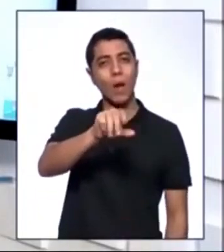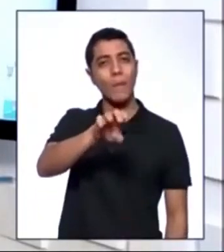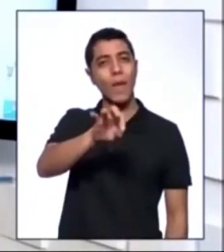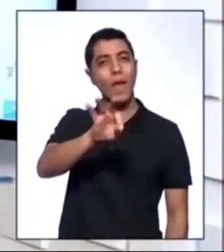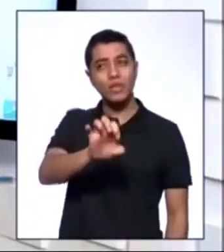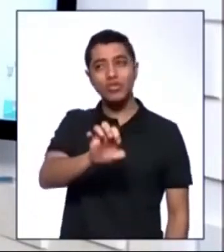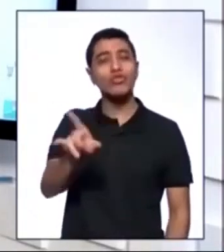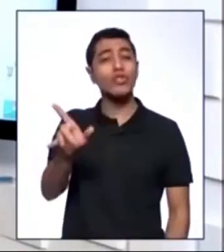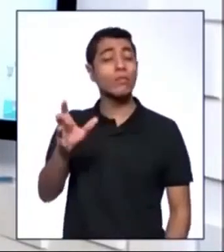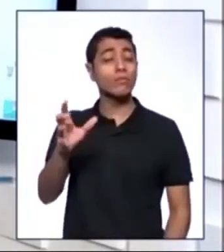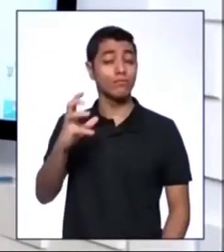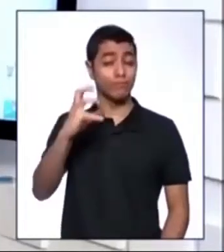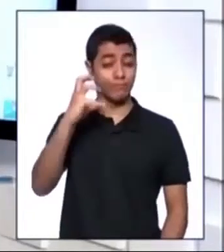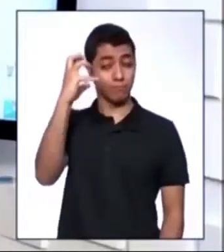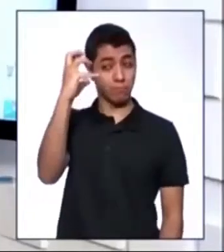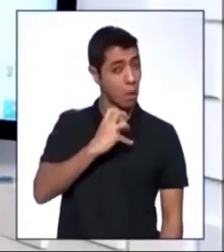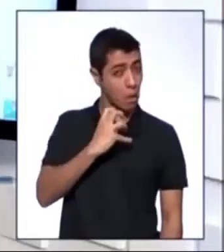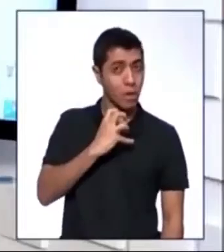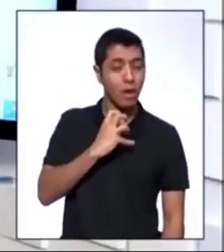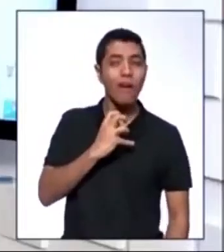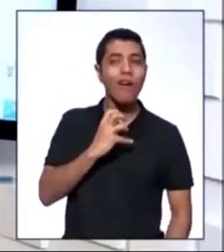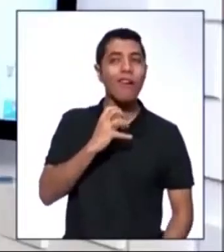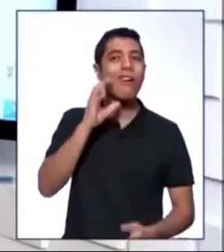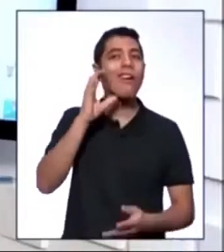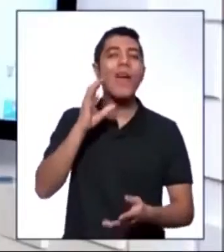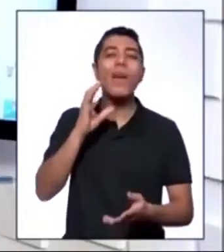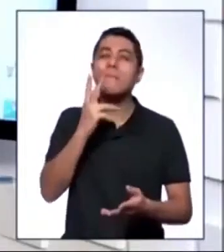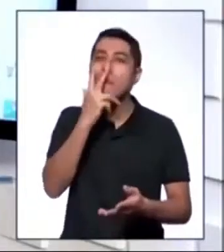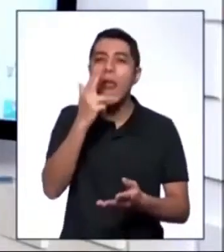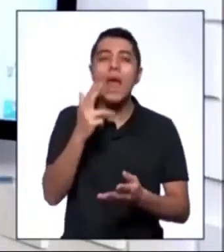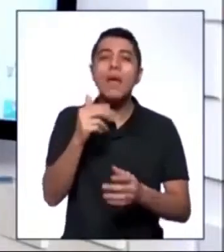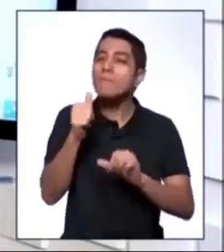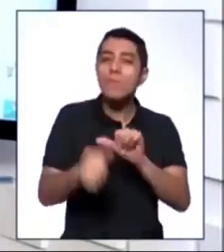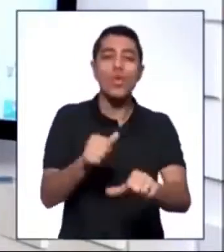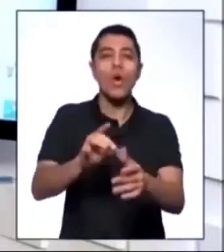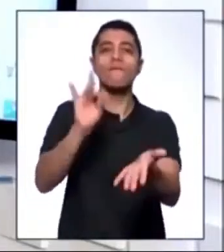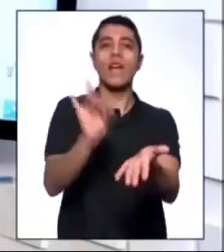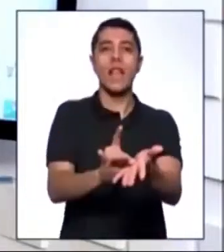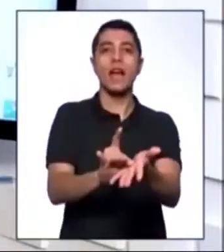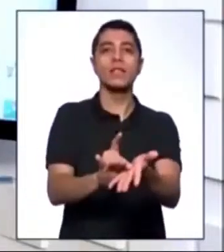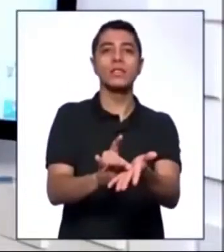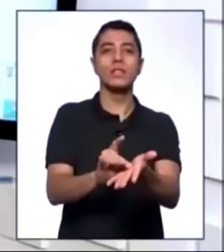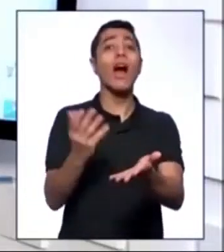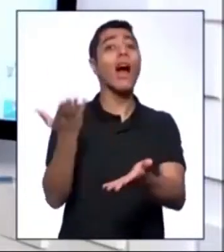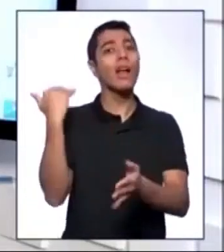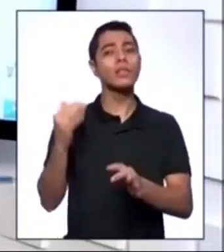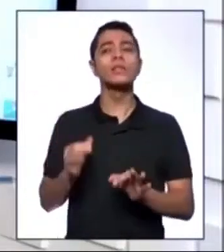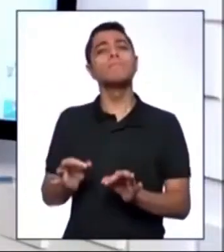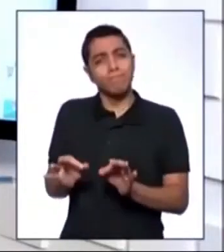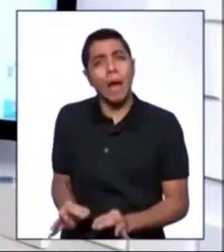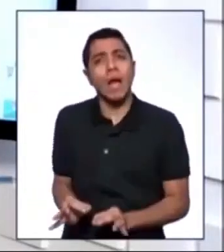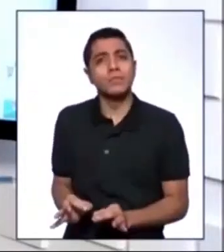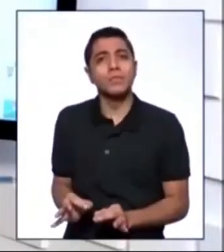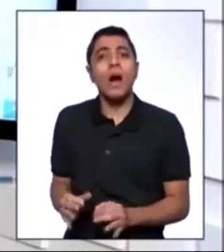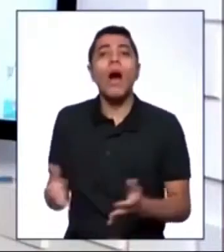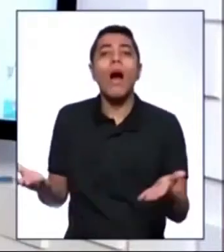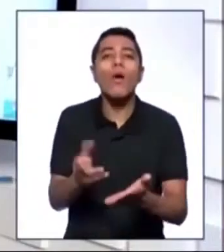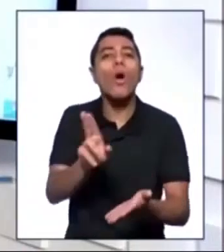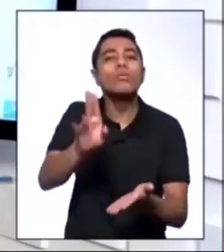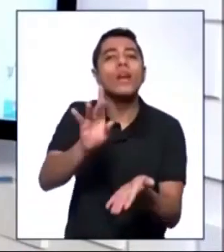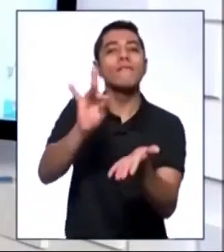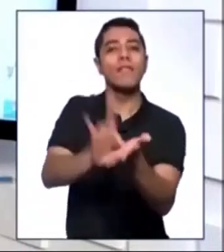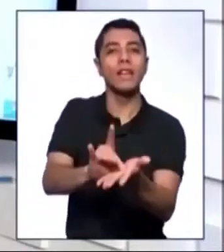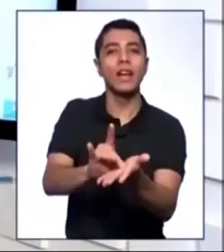de verdade. Percebeu como é que funcionou? Então ela foi mudando, né? Foi mudando, o uso da palavra foi se